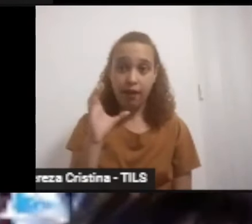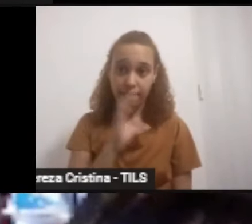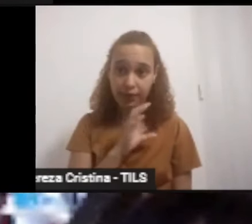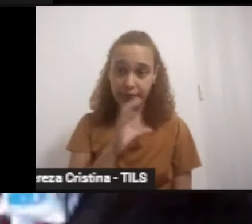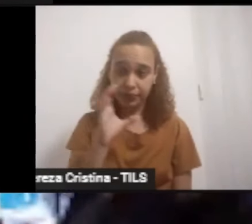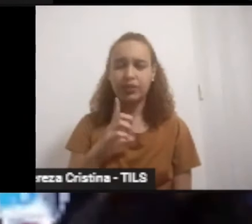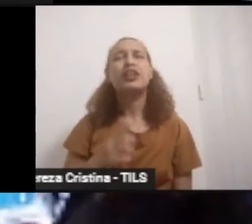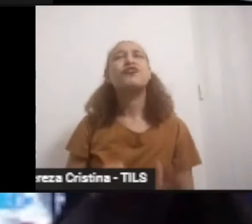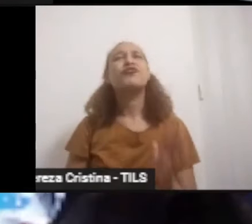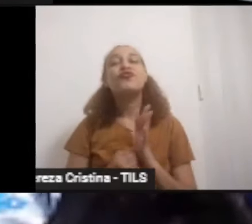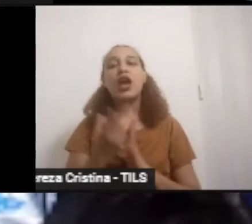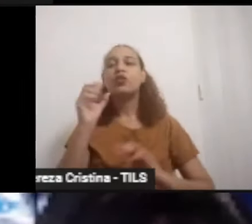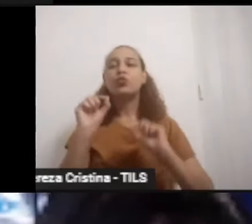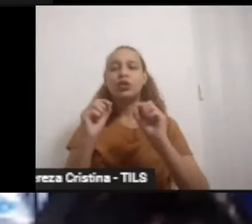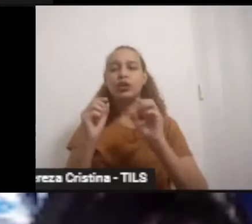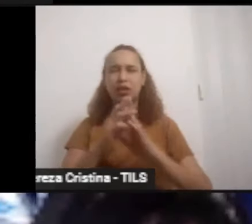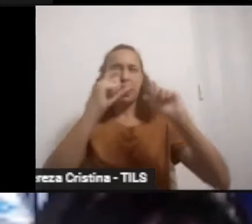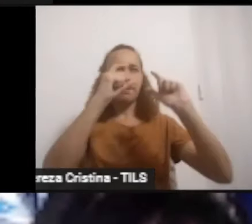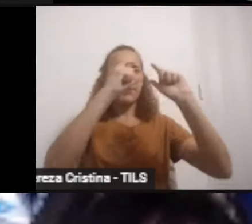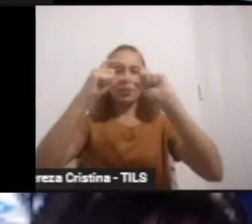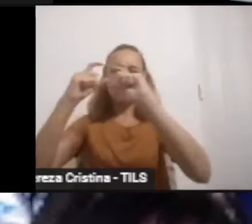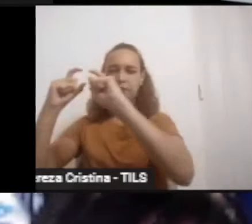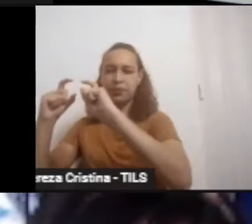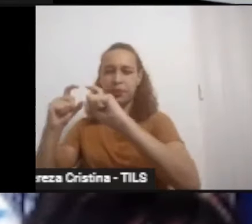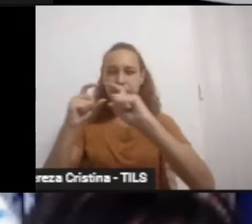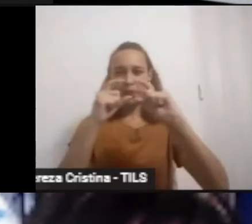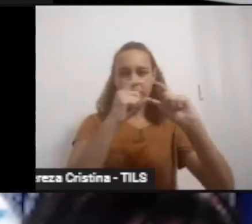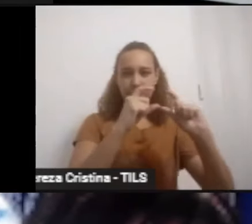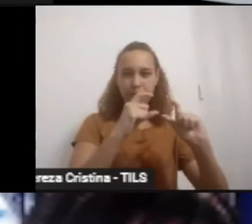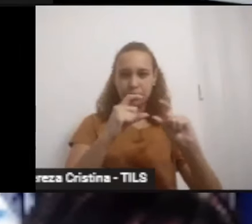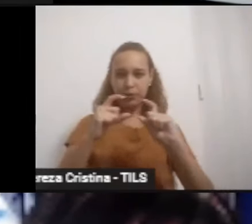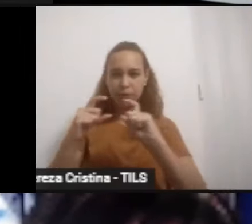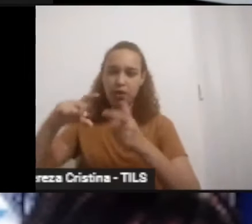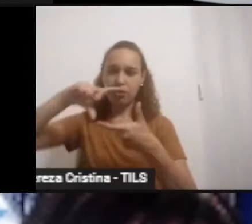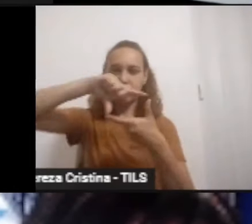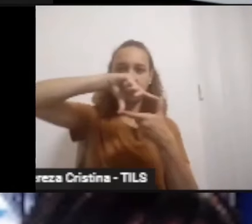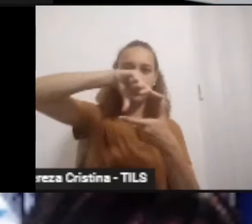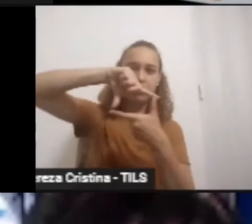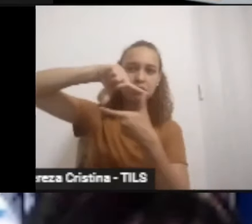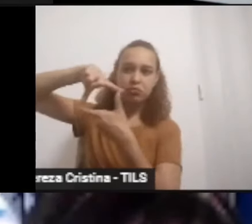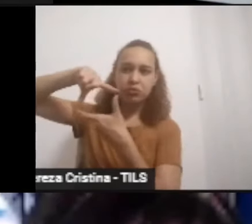vários quadradinhos, retângulos que se encaixam, e cada um deles